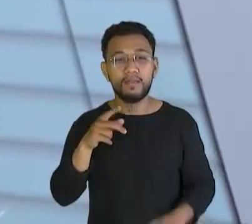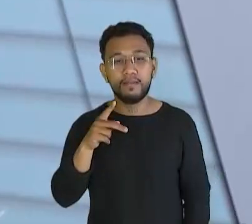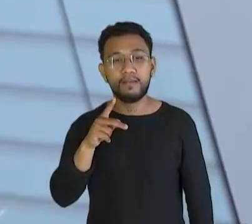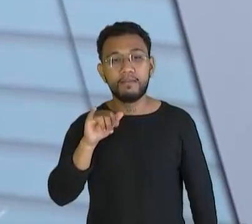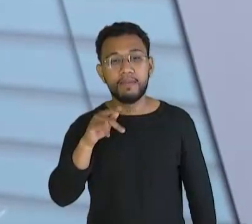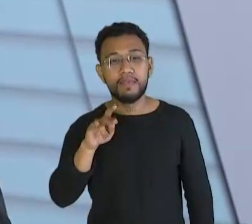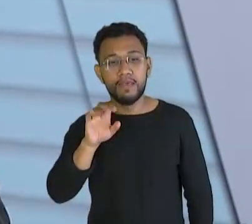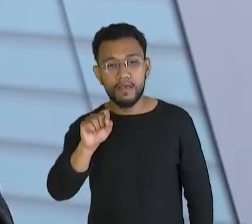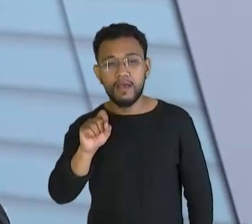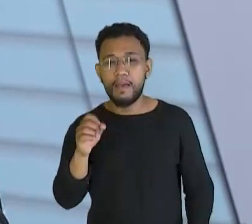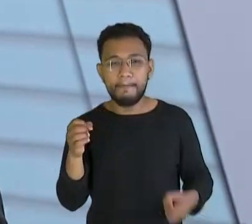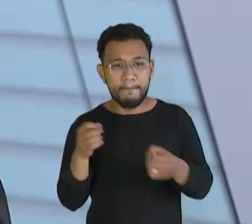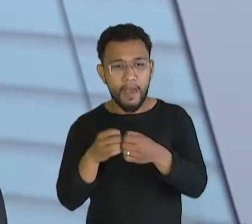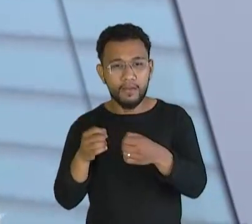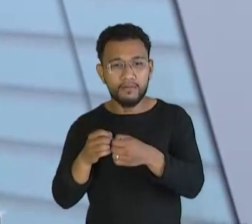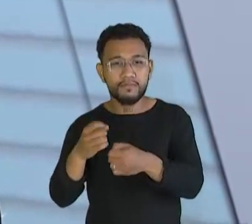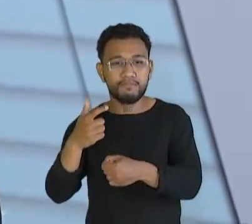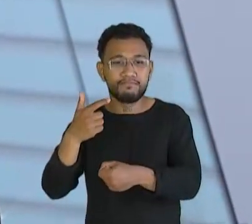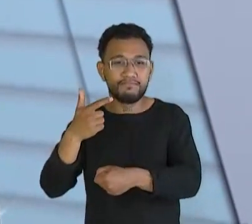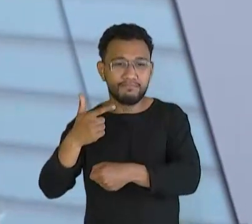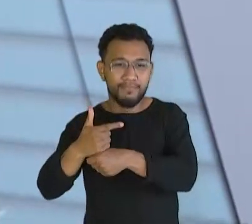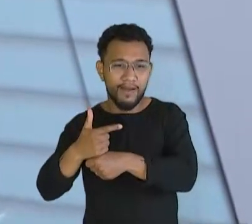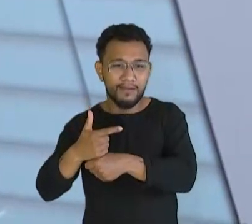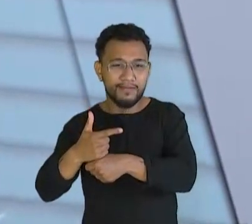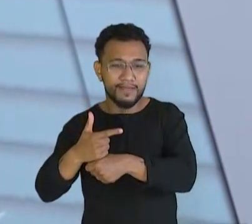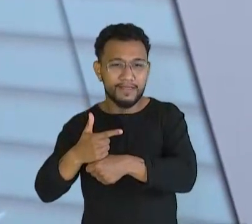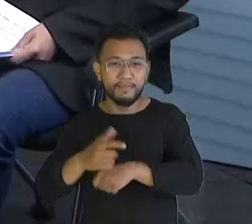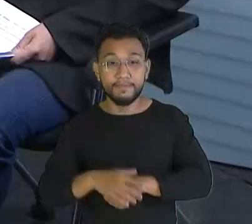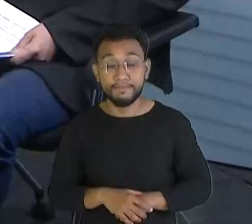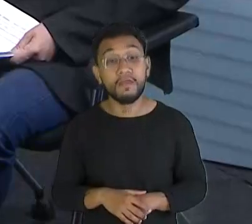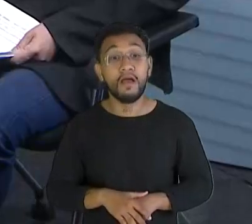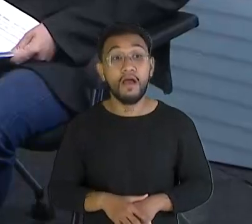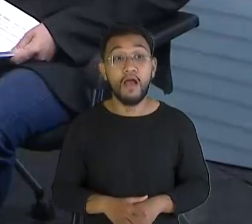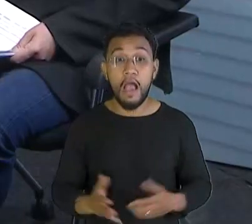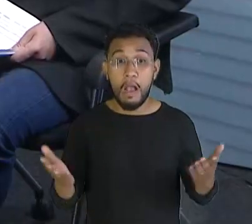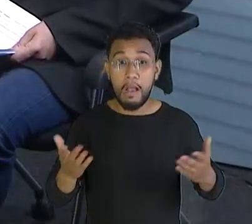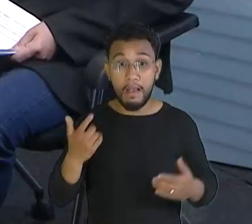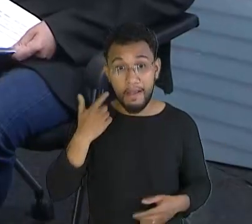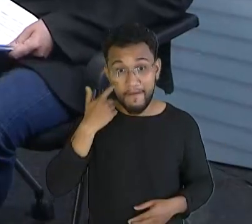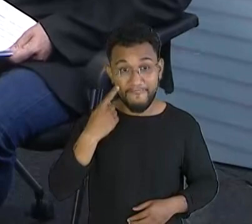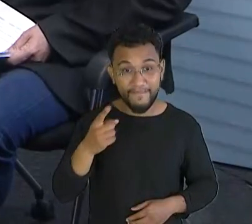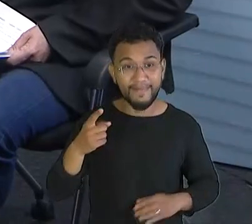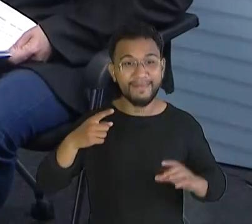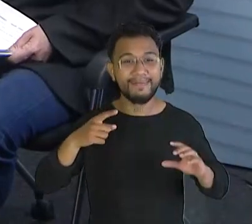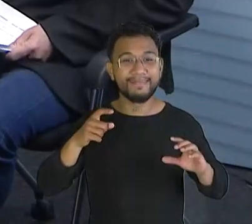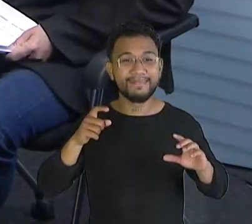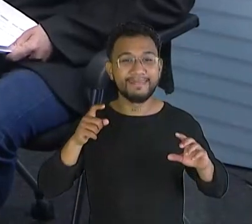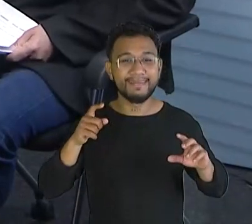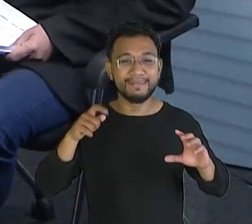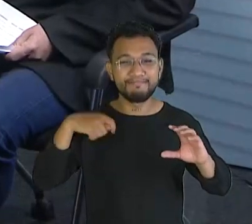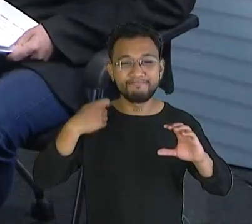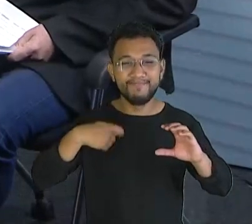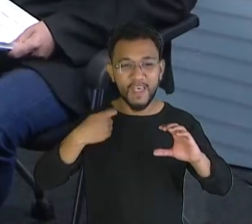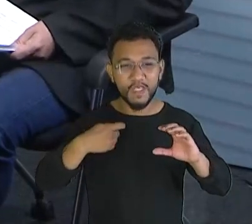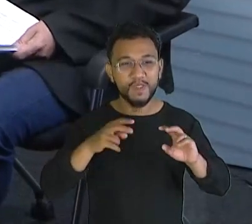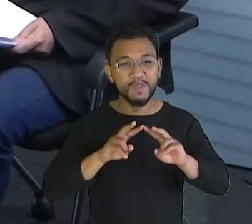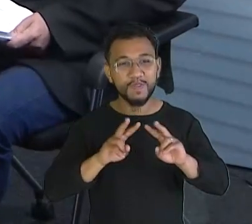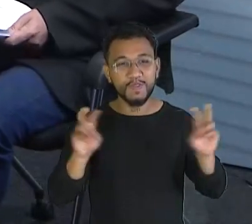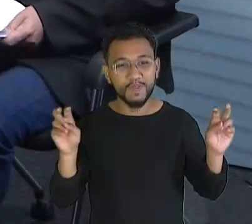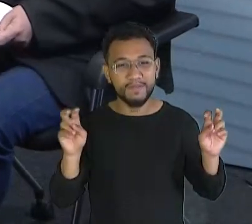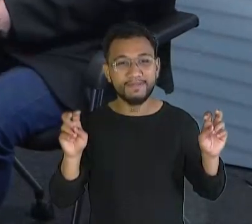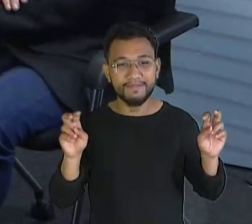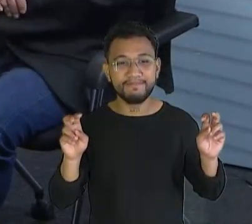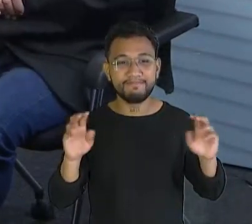a Praia de Iracema, né, um negócio muito legal. Vamos mostrar umas imagens aqui da Casa do Estudante, para o nosso público, olha aí. Isso aí é o memorial, Thaís,